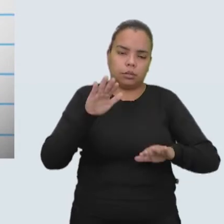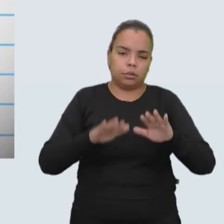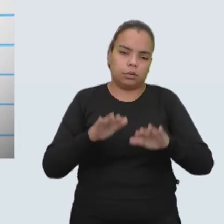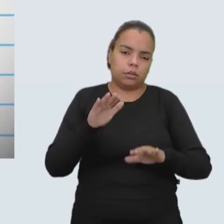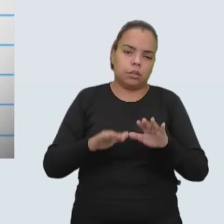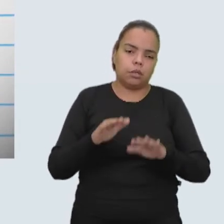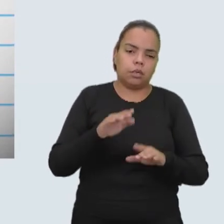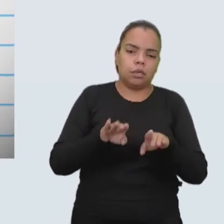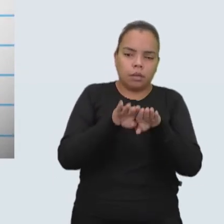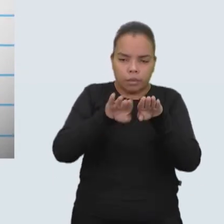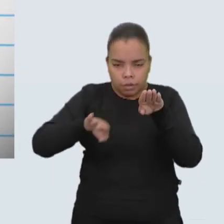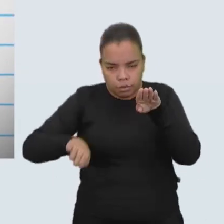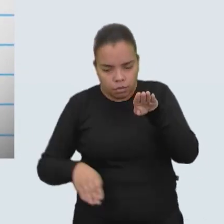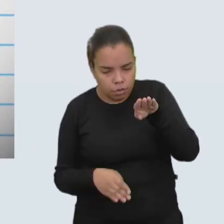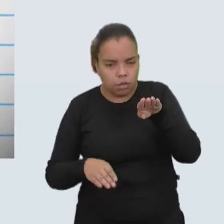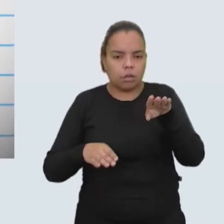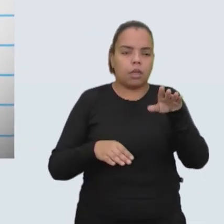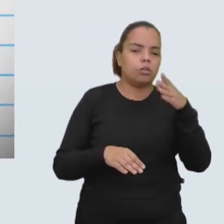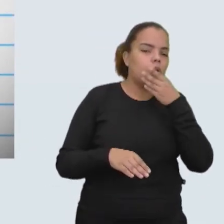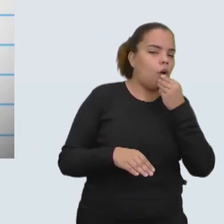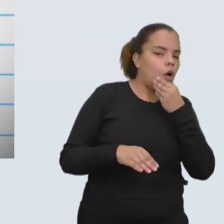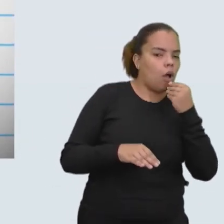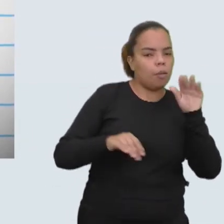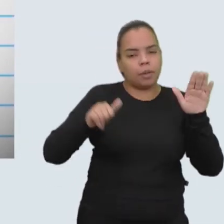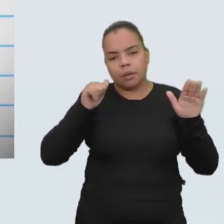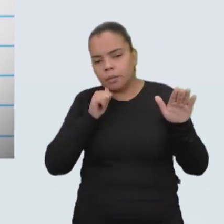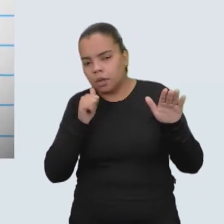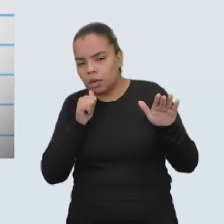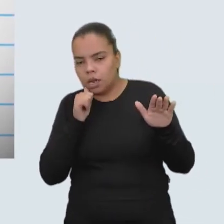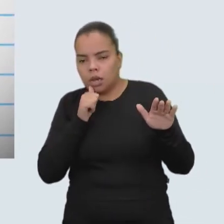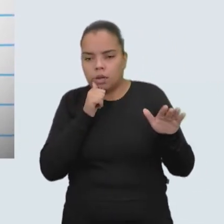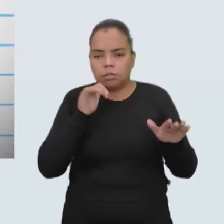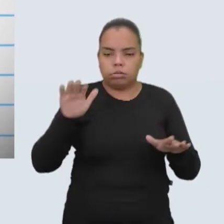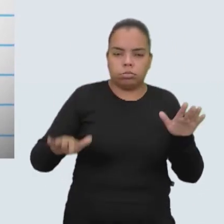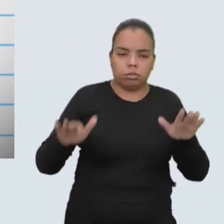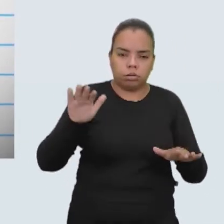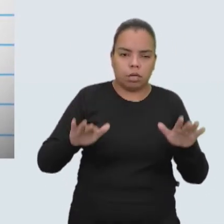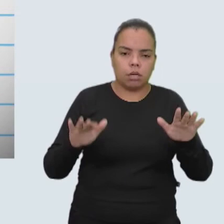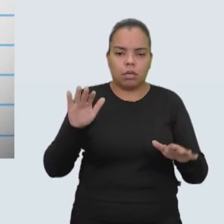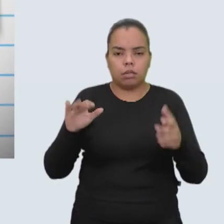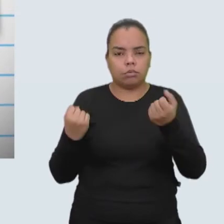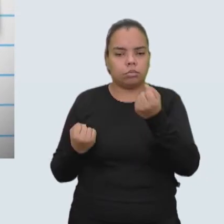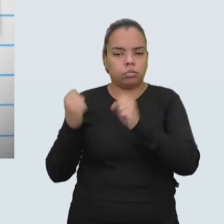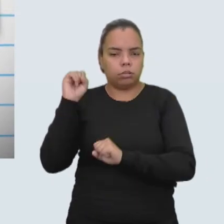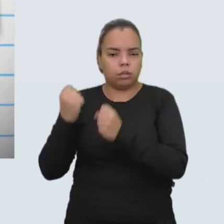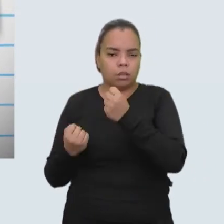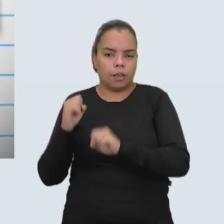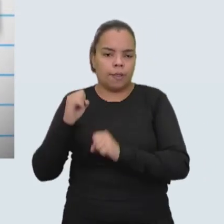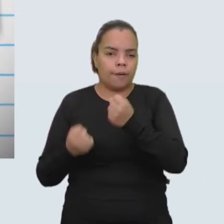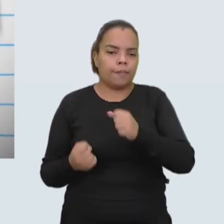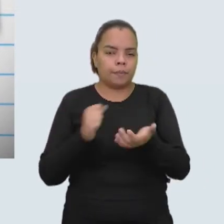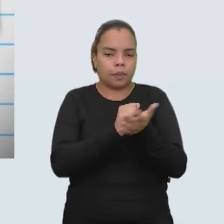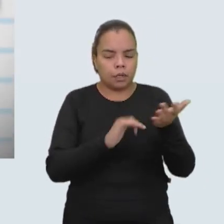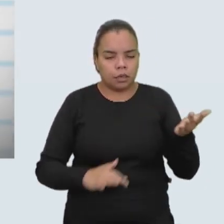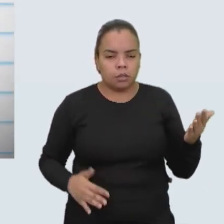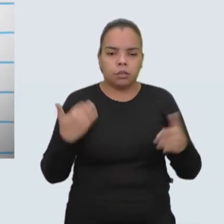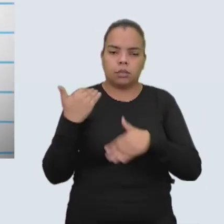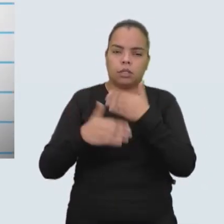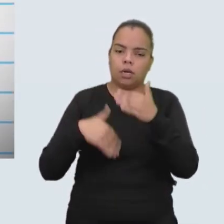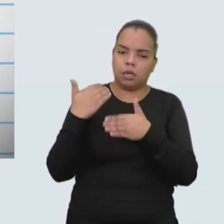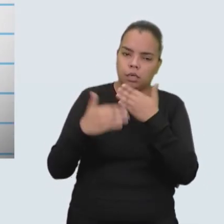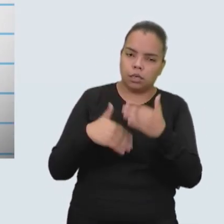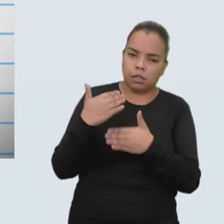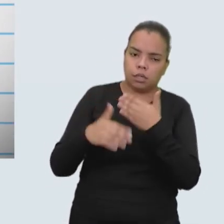há desigualdades entre mulheres e homens nas funções e responsabilidades atribuídas, atividades desenvolvidas,